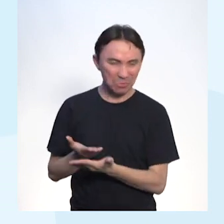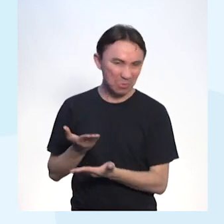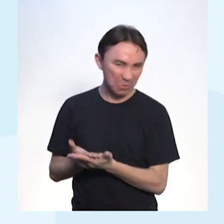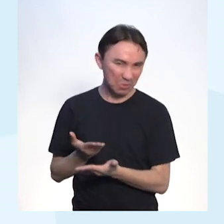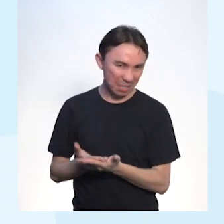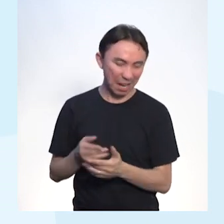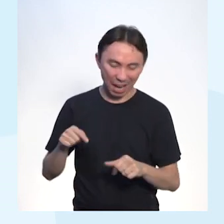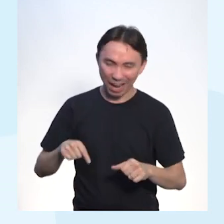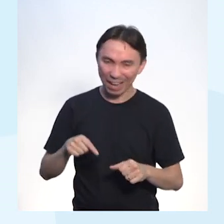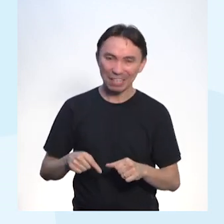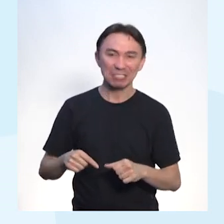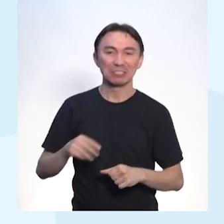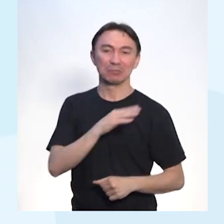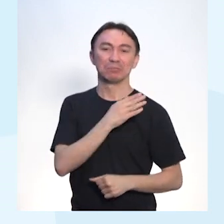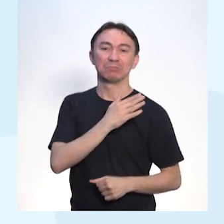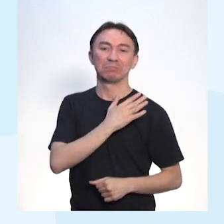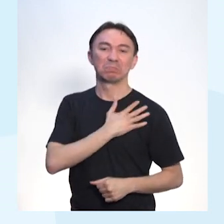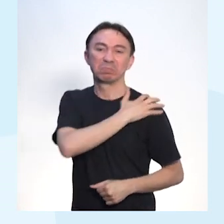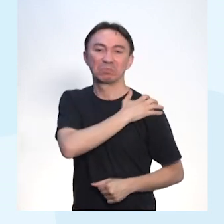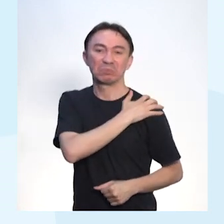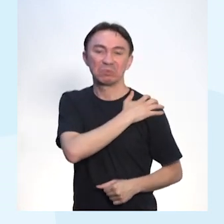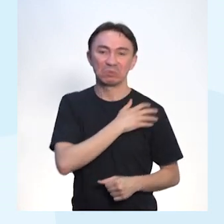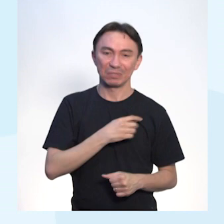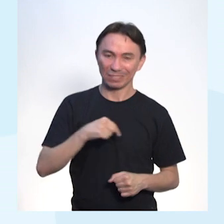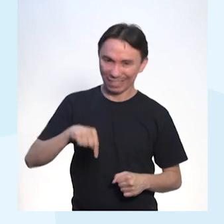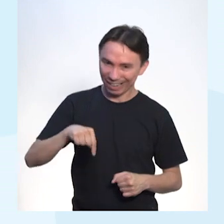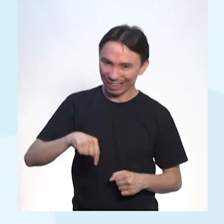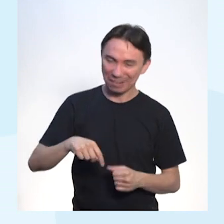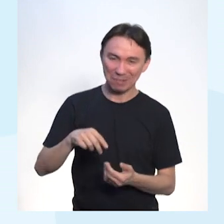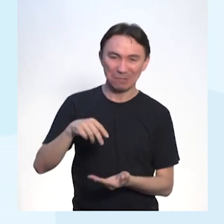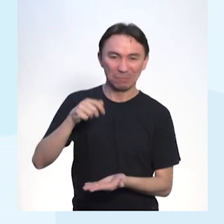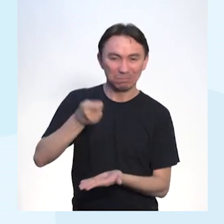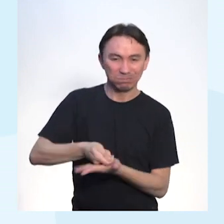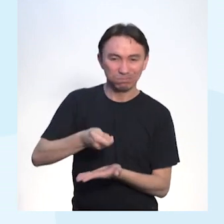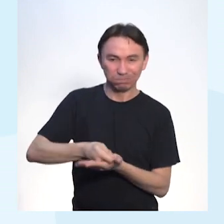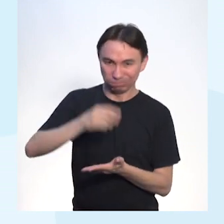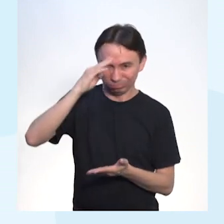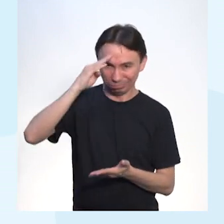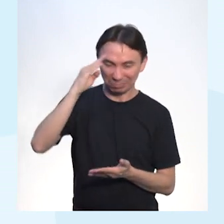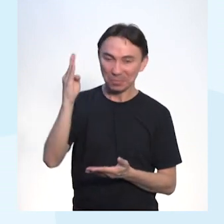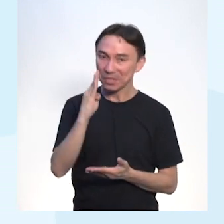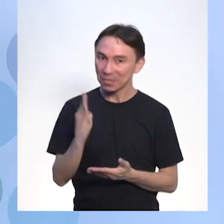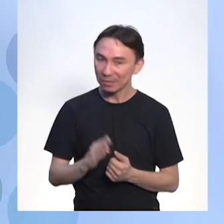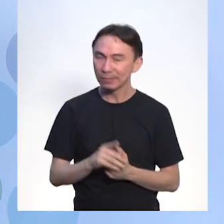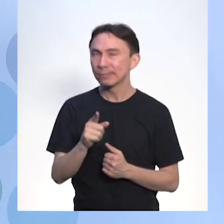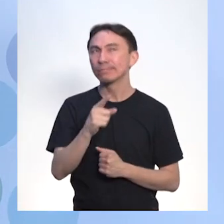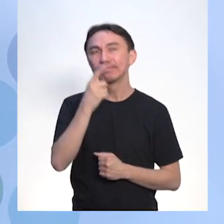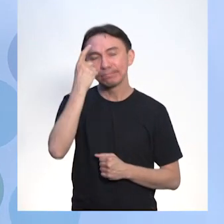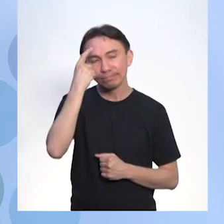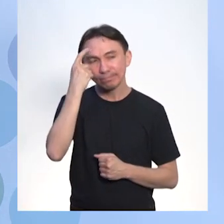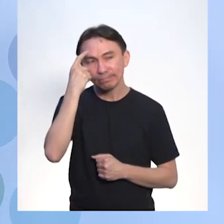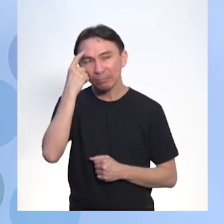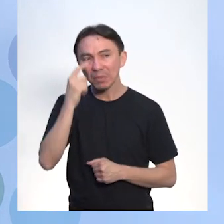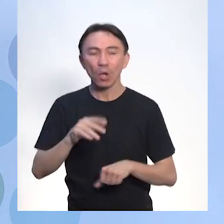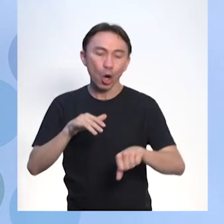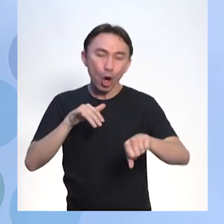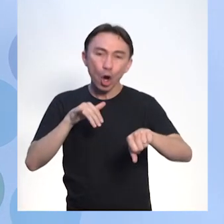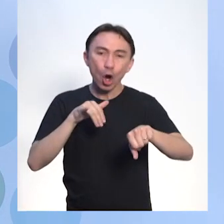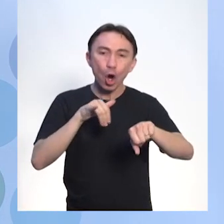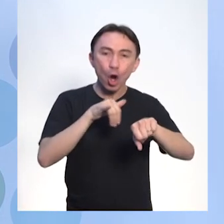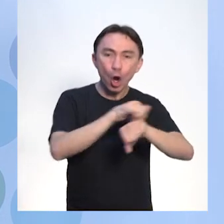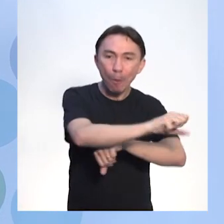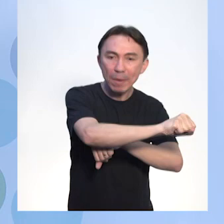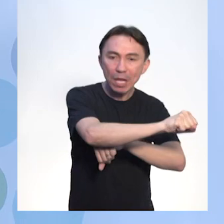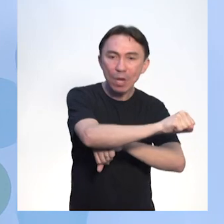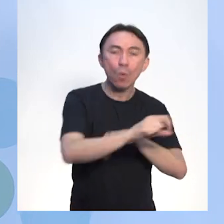longa. Lembre das aulas e aí o que vem na sua cabeça nesse momento, você coloque aí no chat, dedinho